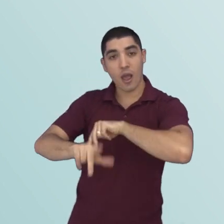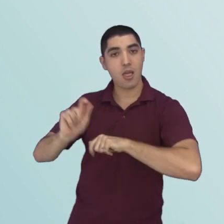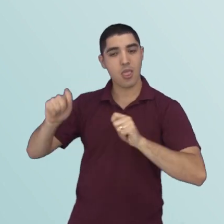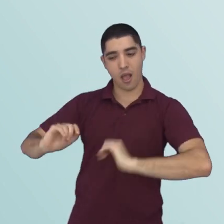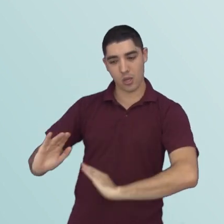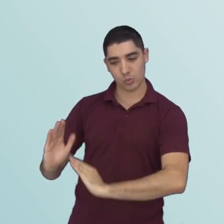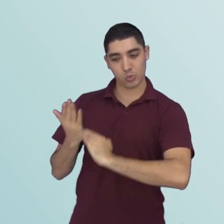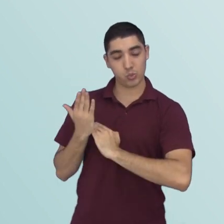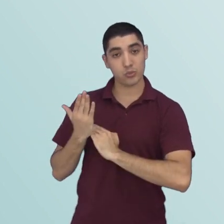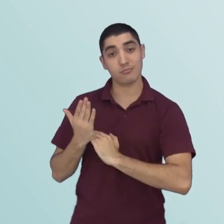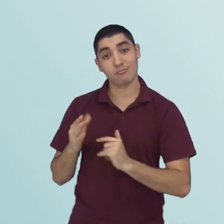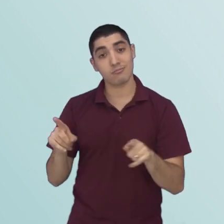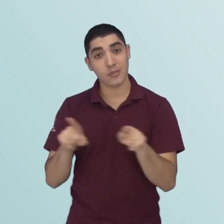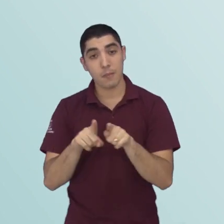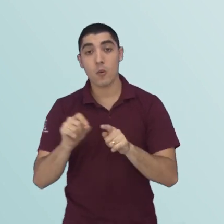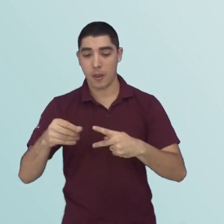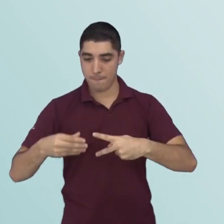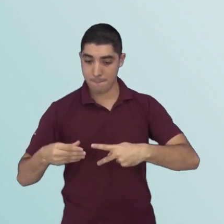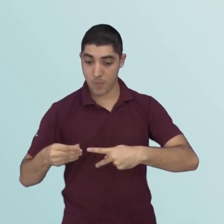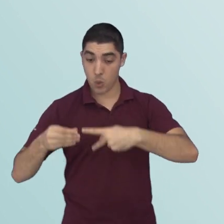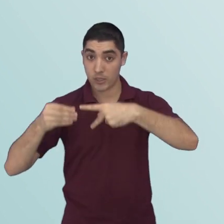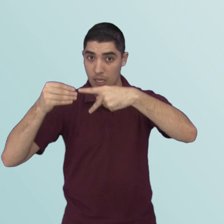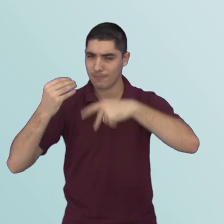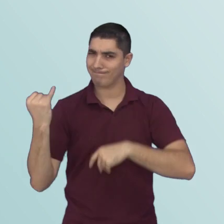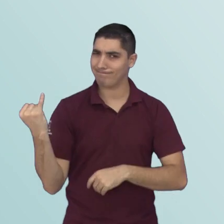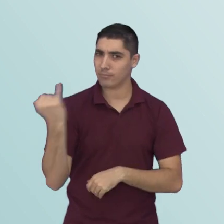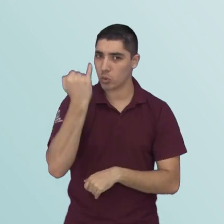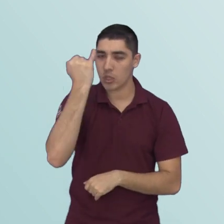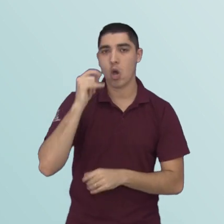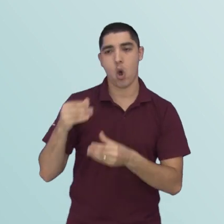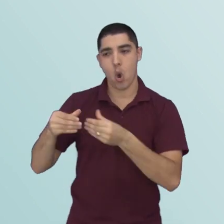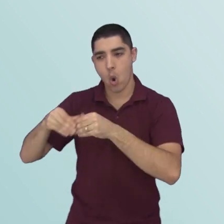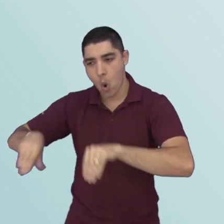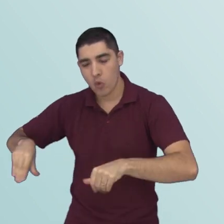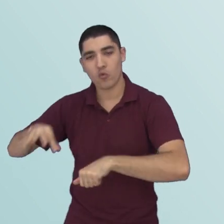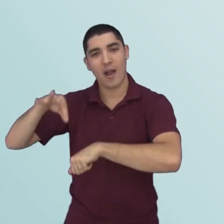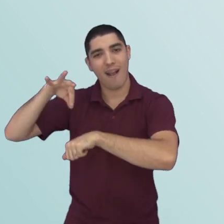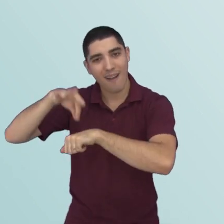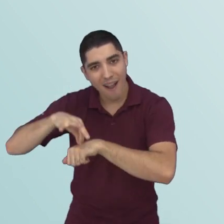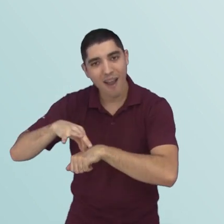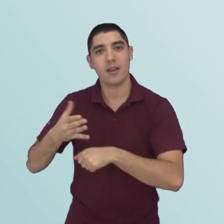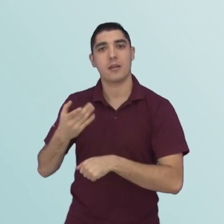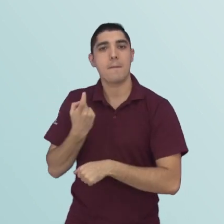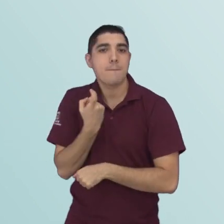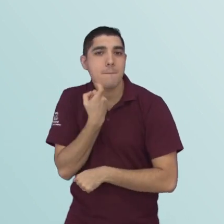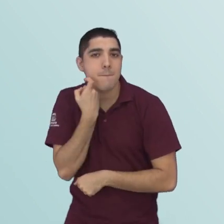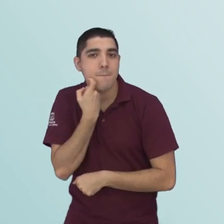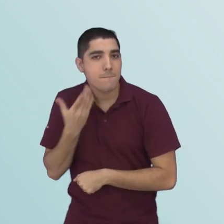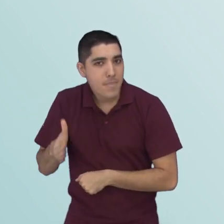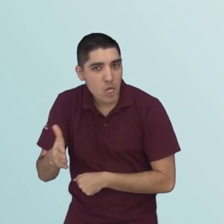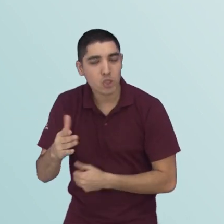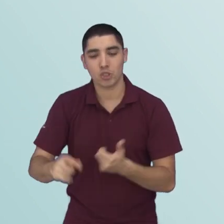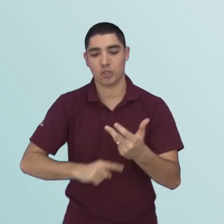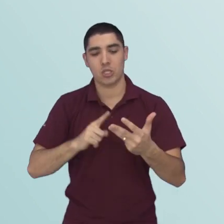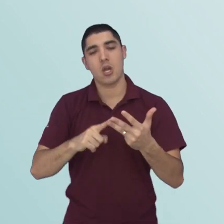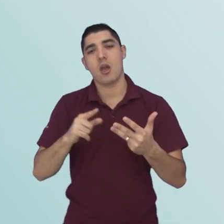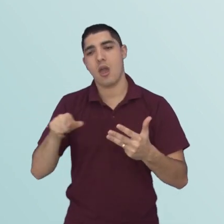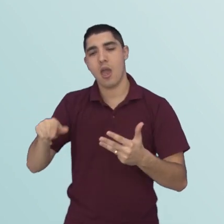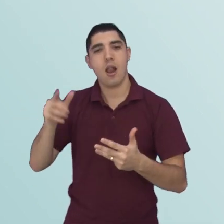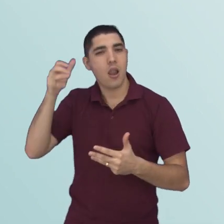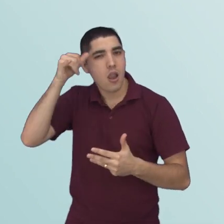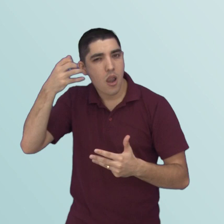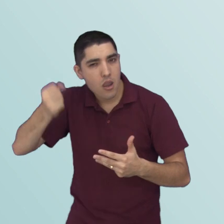também vai te ajudar consumo adequado de proteína em todas as refeições ovos carnes peixes e